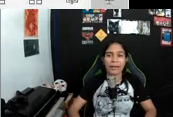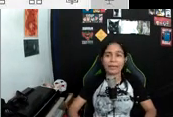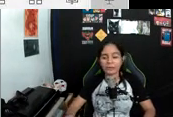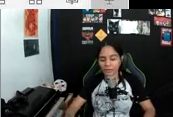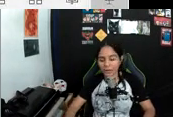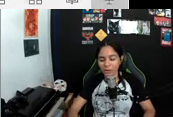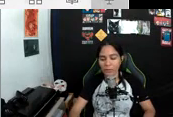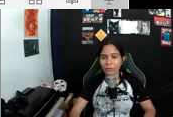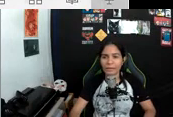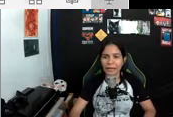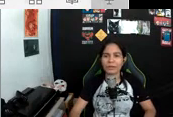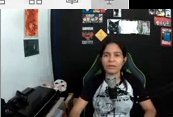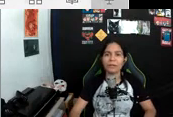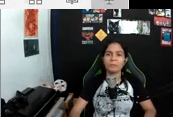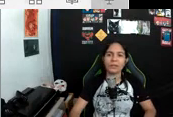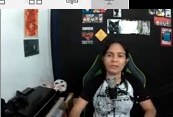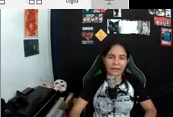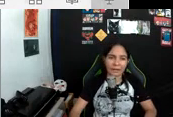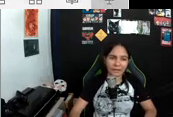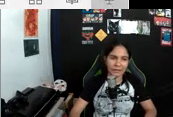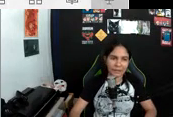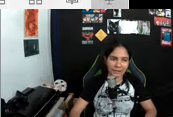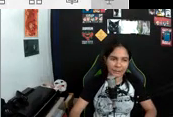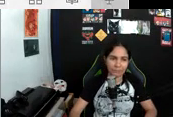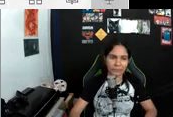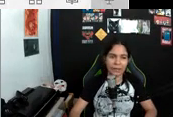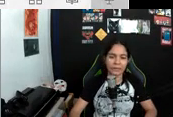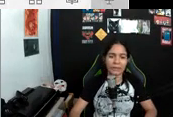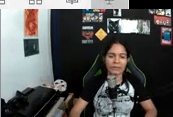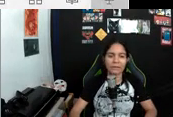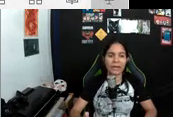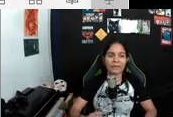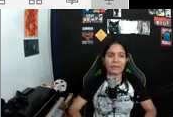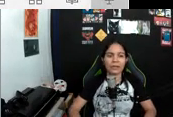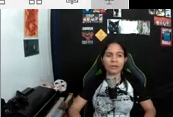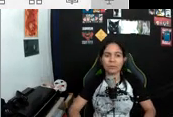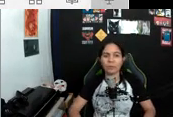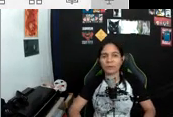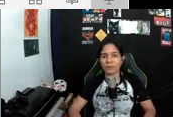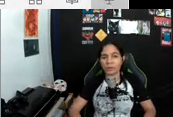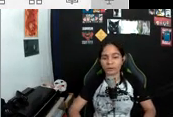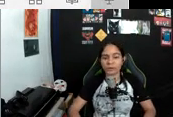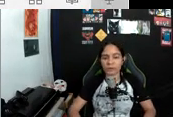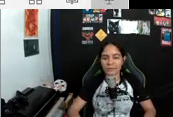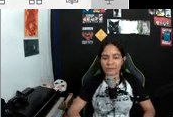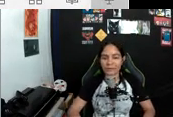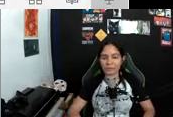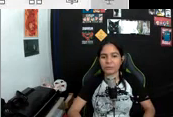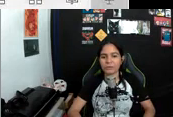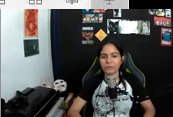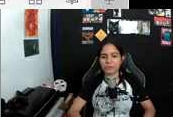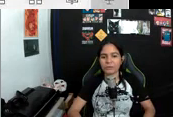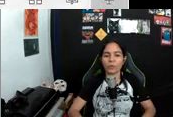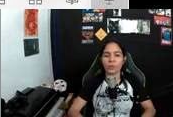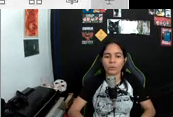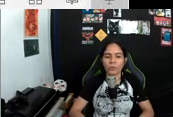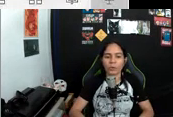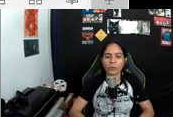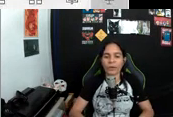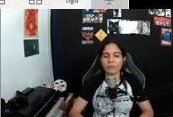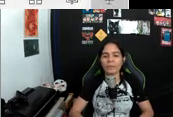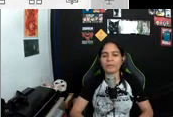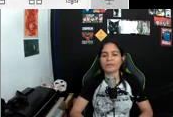diferente quando a igualdade me descaracteriza. Então, essa frase de Boaventura de Souza Santos, né?